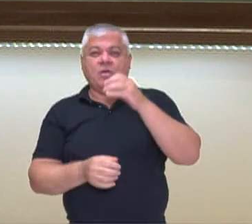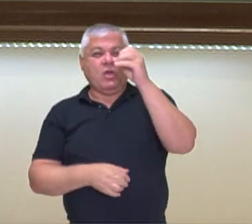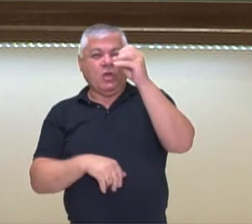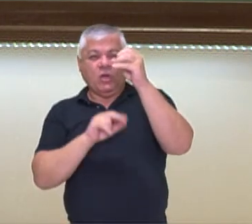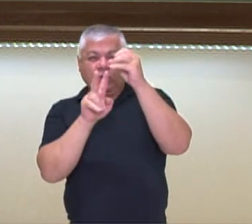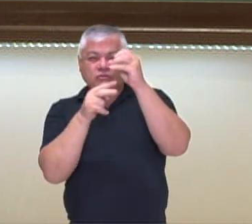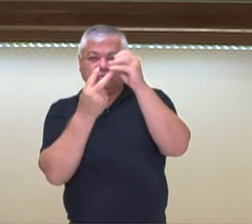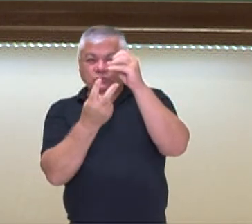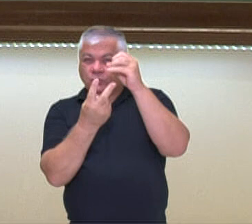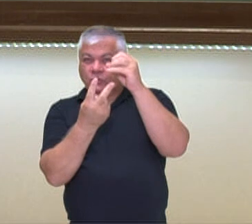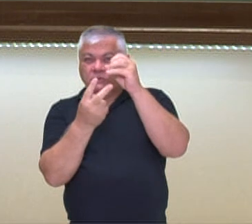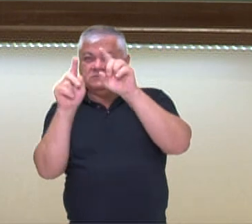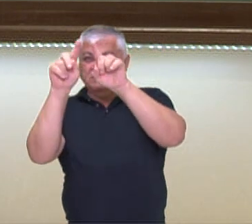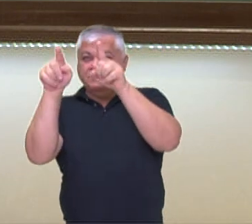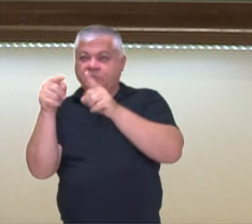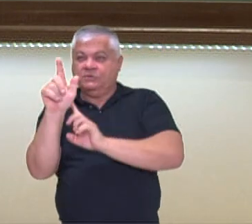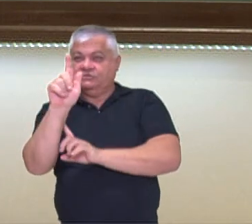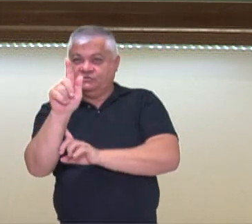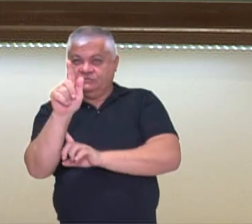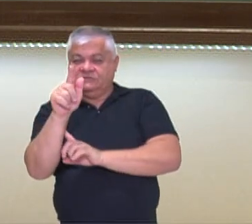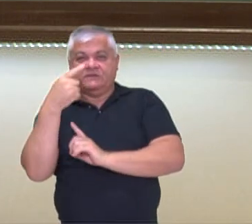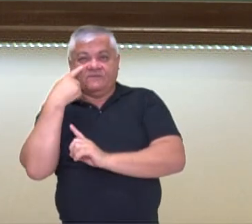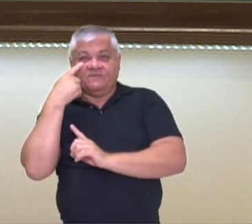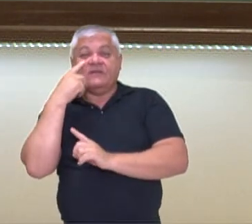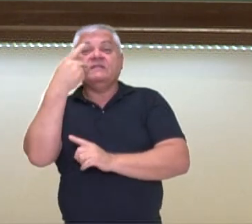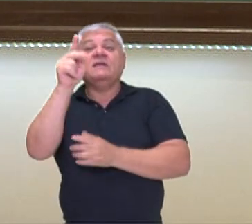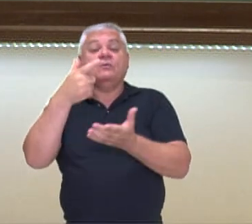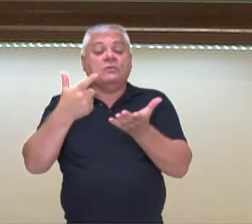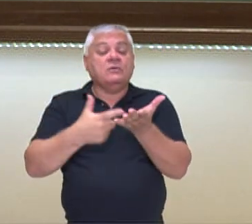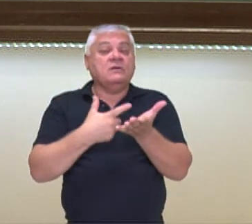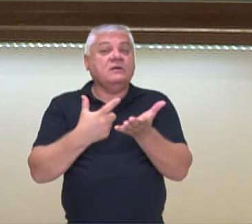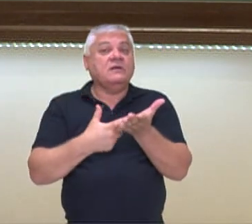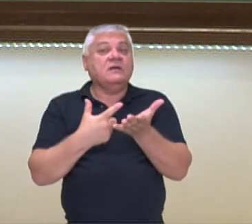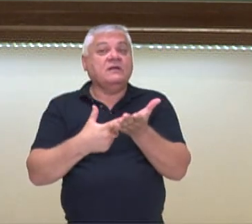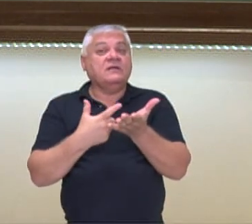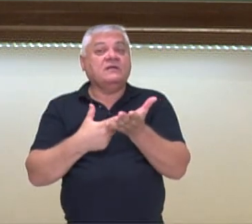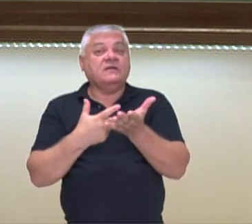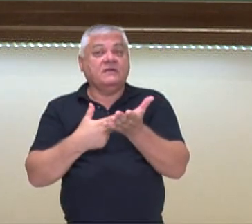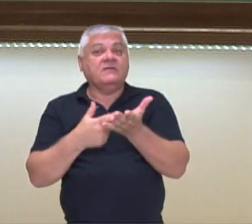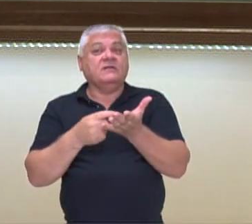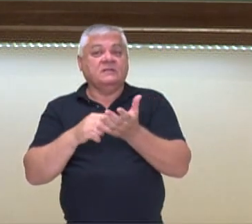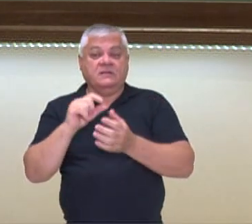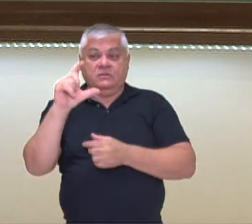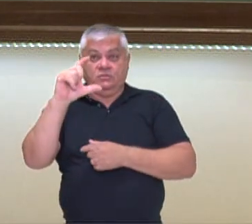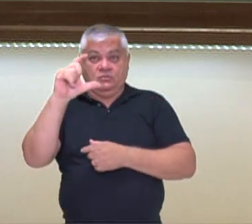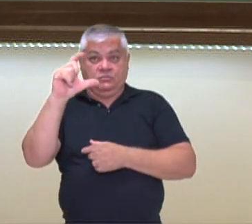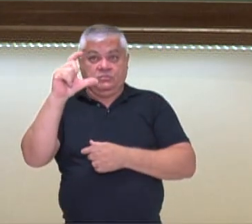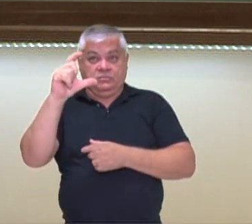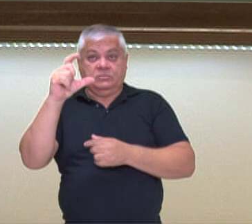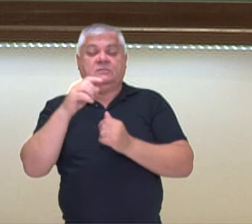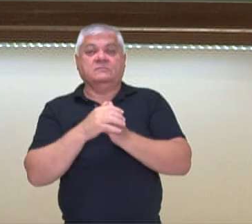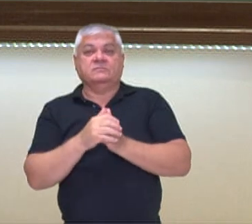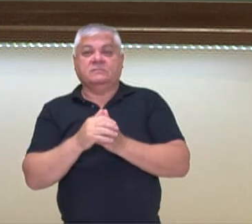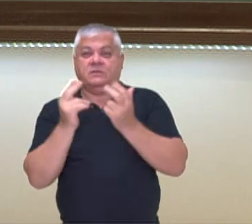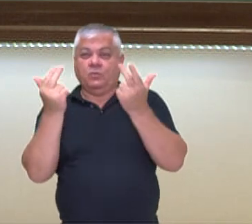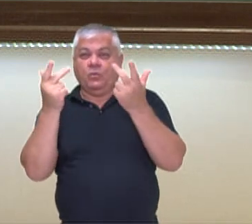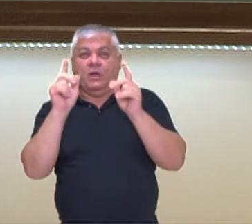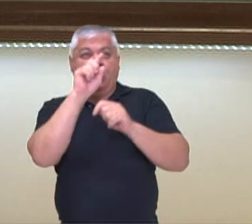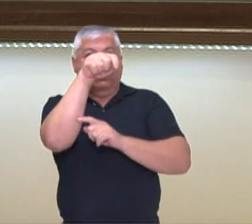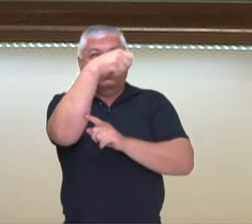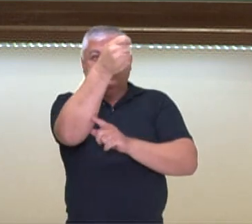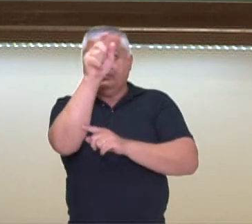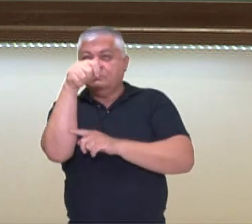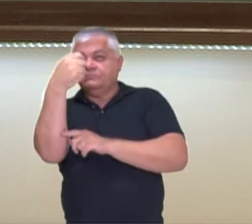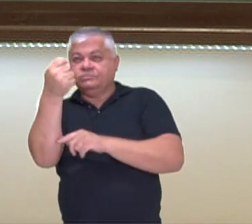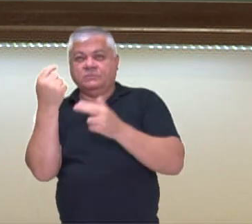subscrito como antigamente. Vejam nos seus livros didáticos. Então, agora ele fica grande mesmo, tá? Na mesma altura